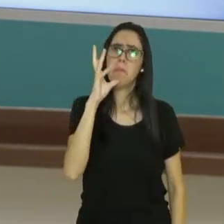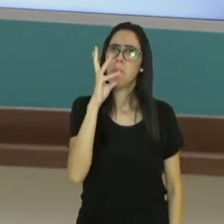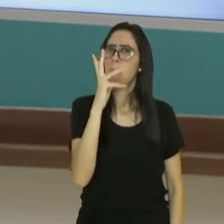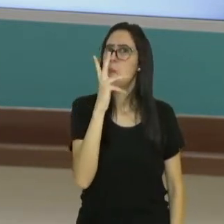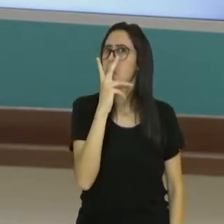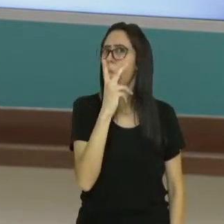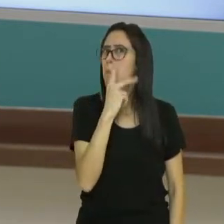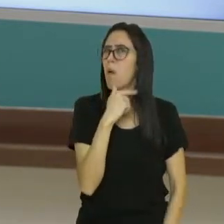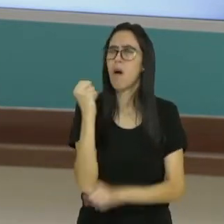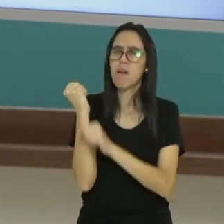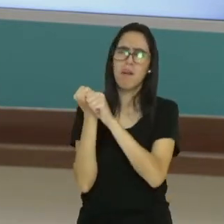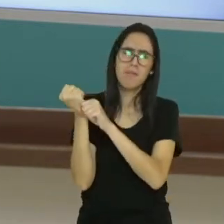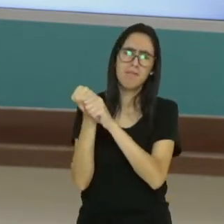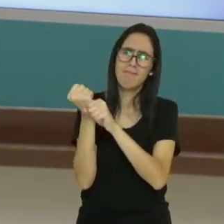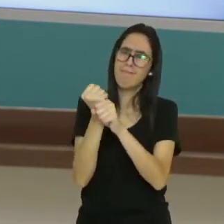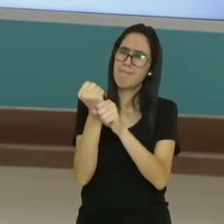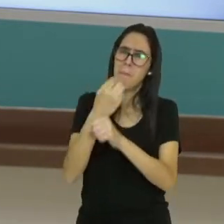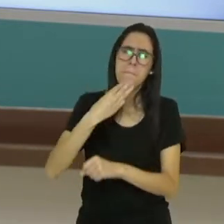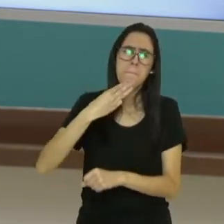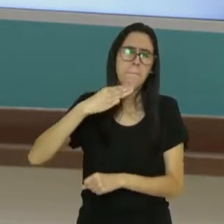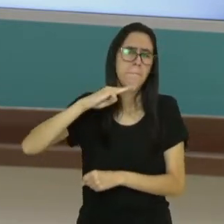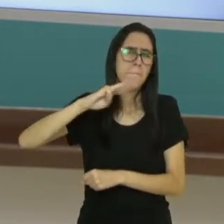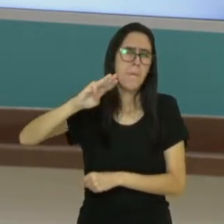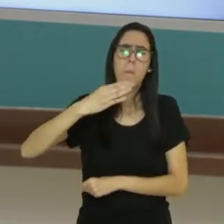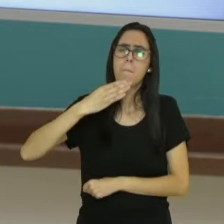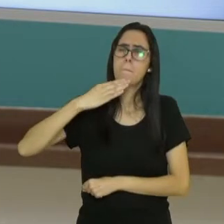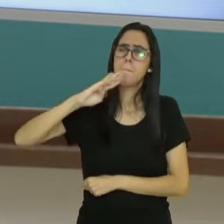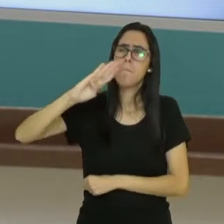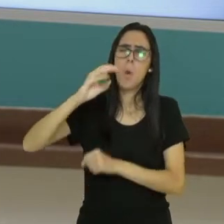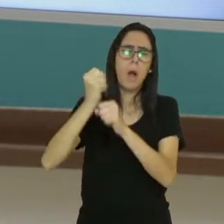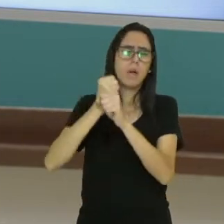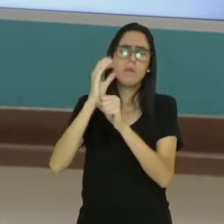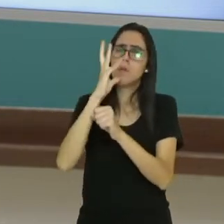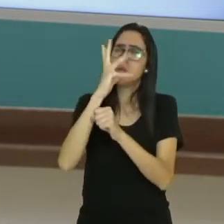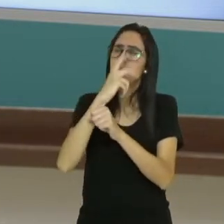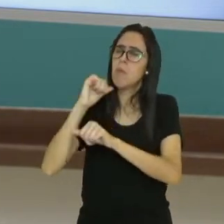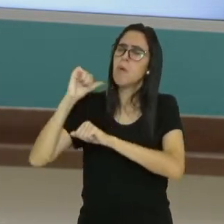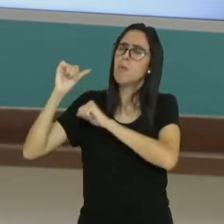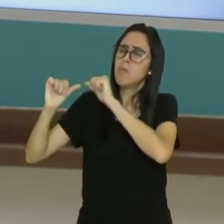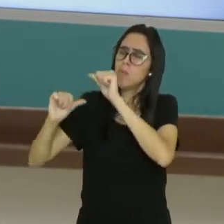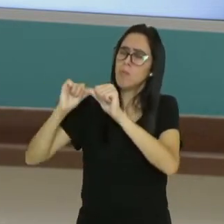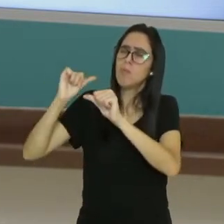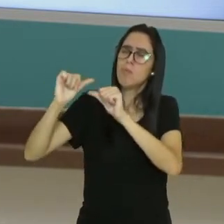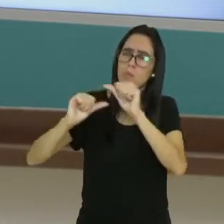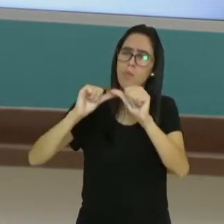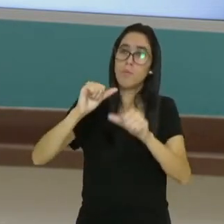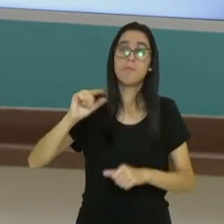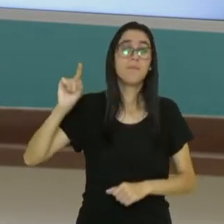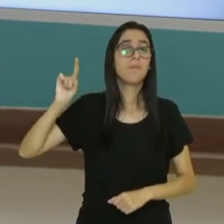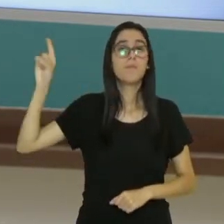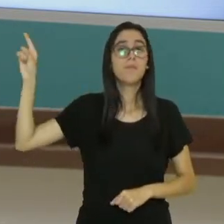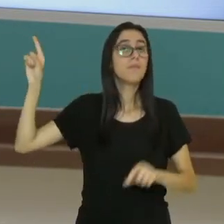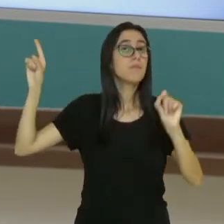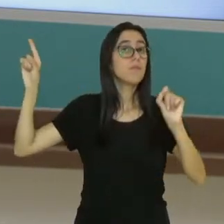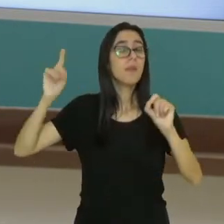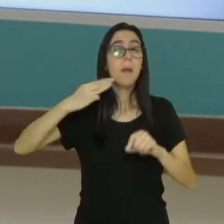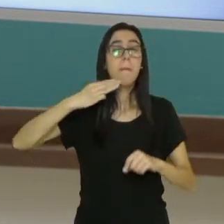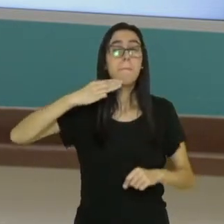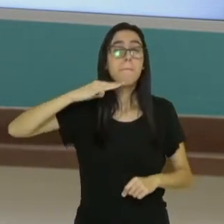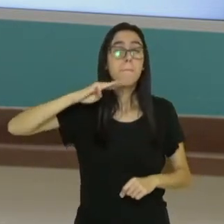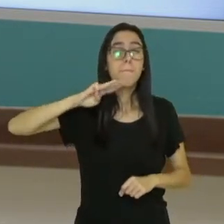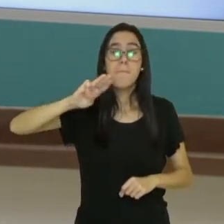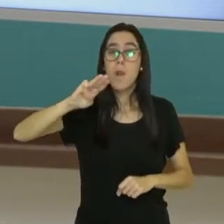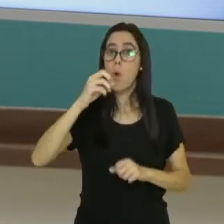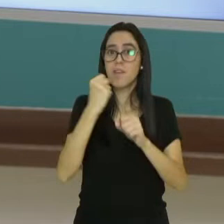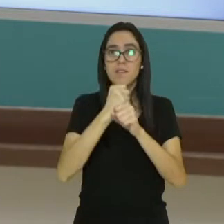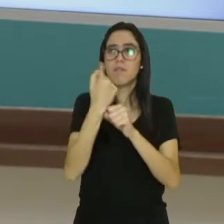demoradas. Elas levam milhões ou bilhões de anos para acontecer. Neste caso aqui, são milhões de anos